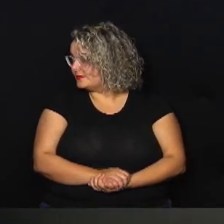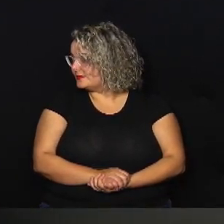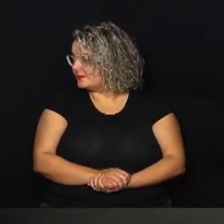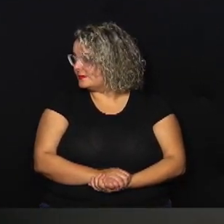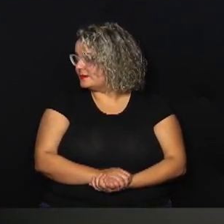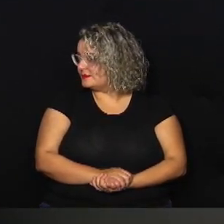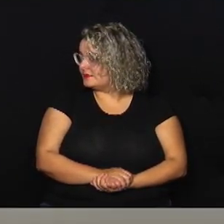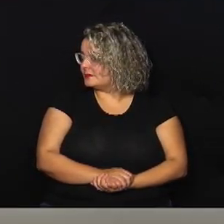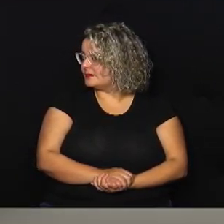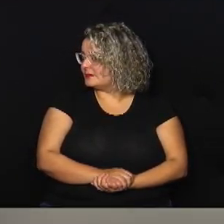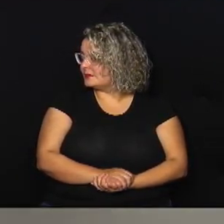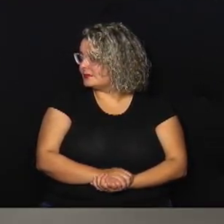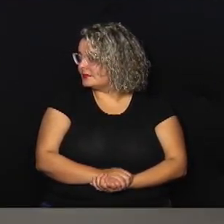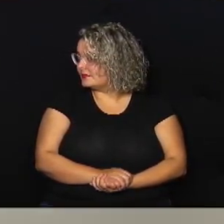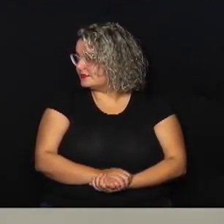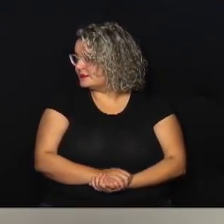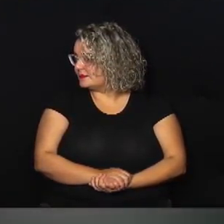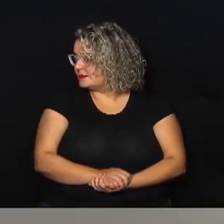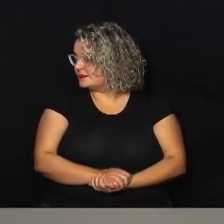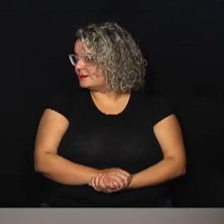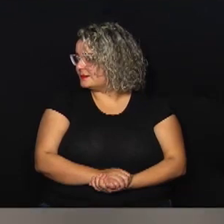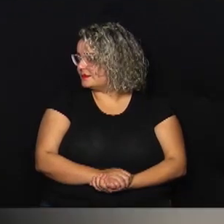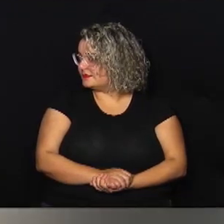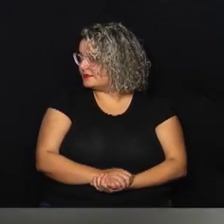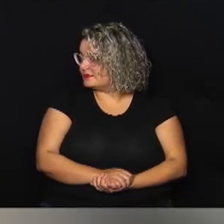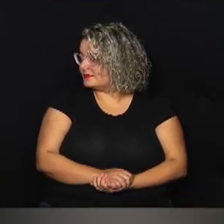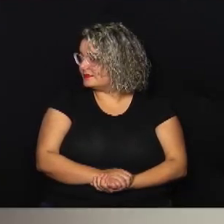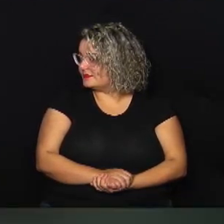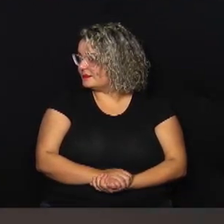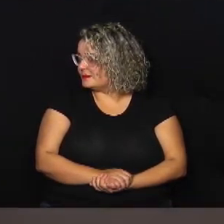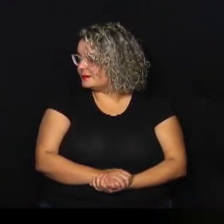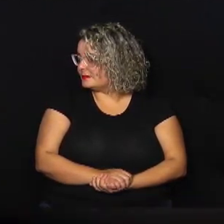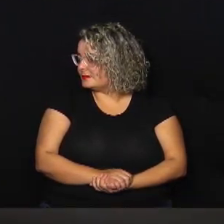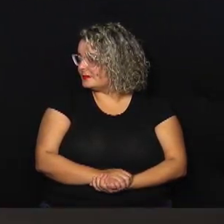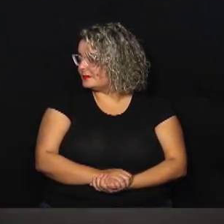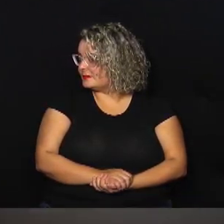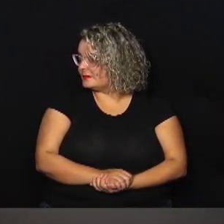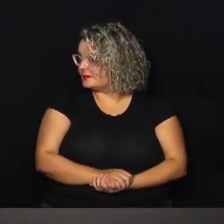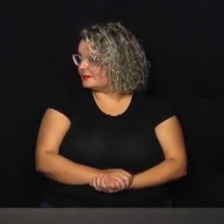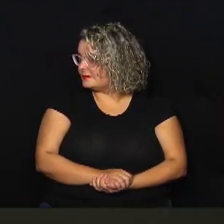We have been preyed upon like animals. Maybe we should respond like animals.